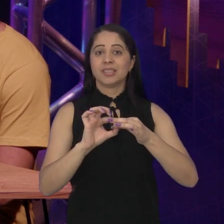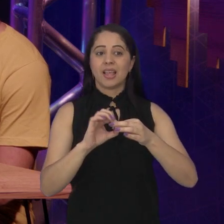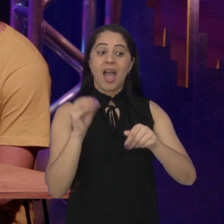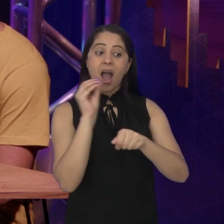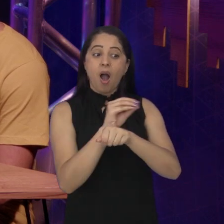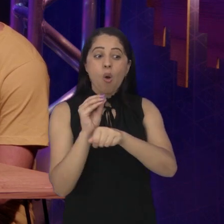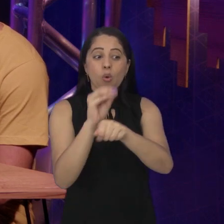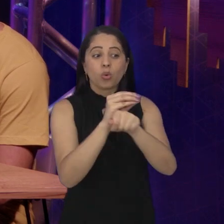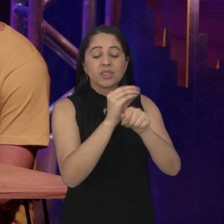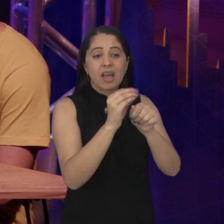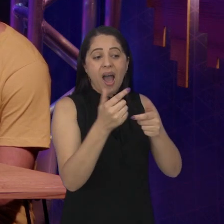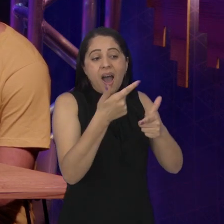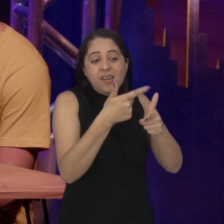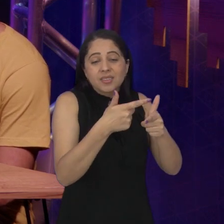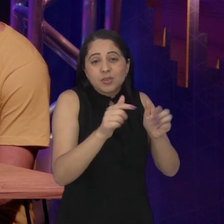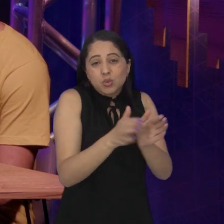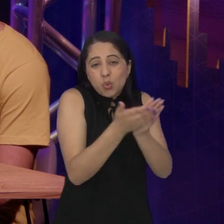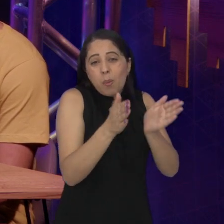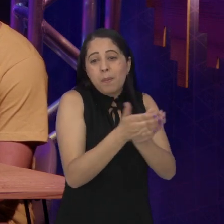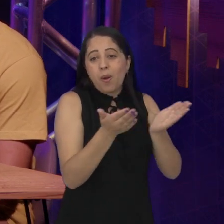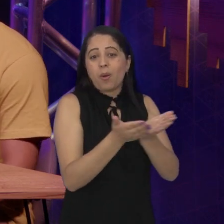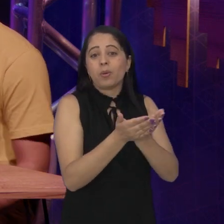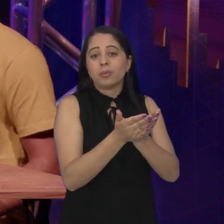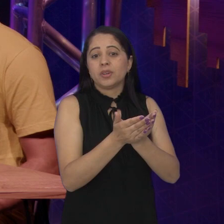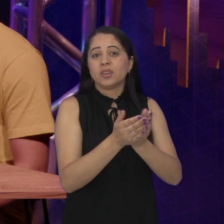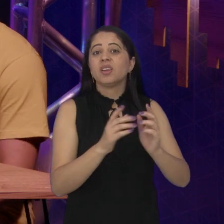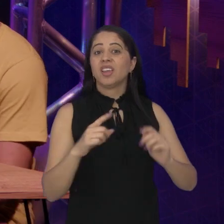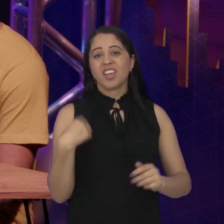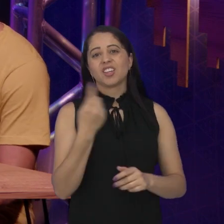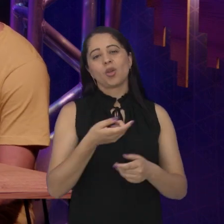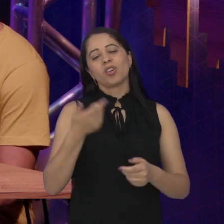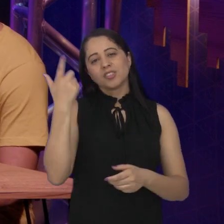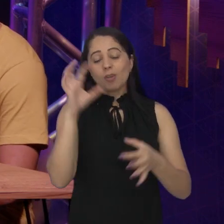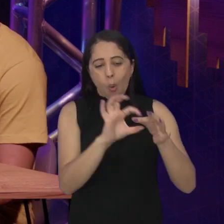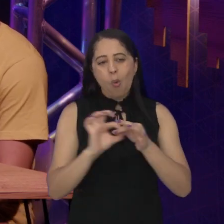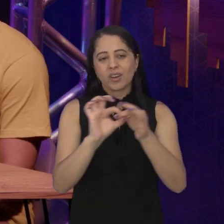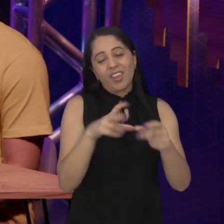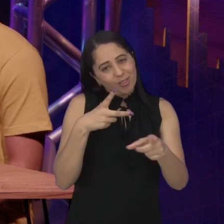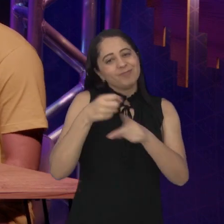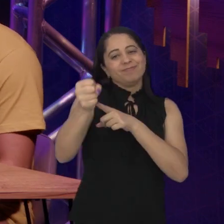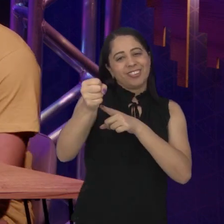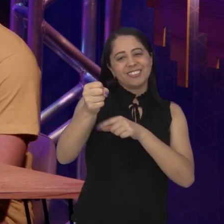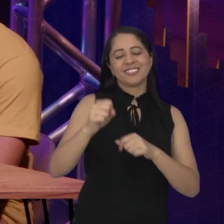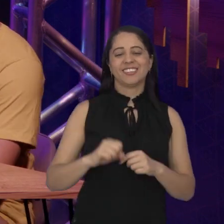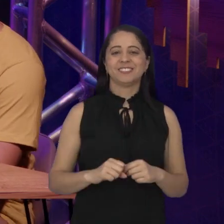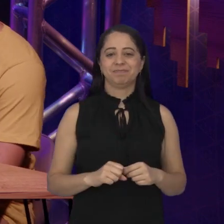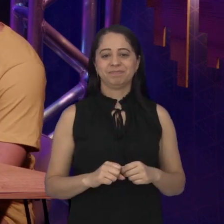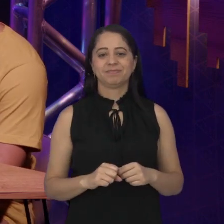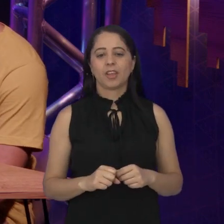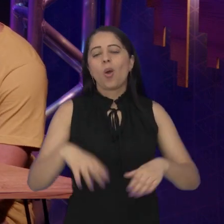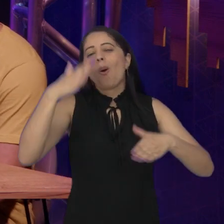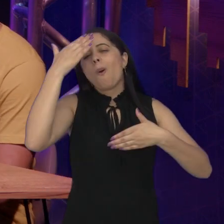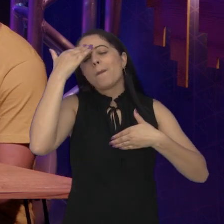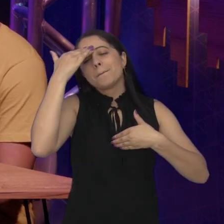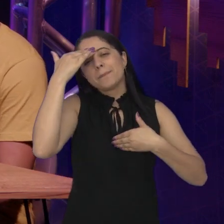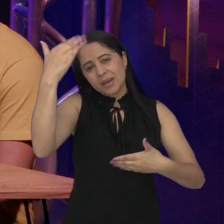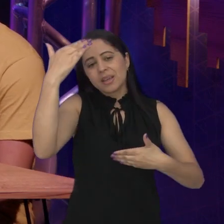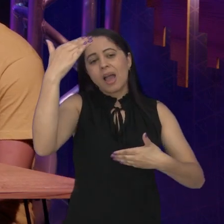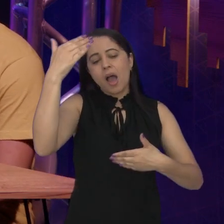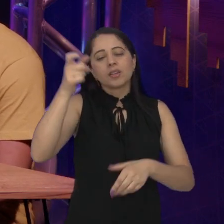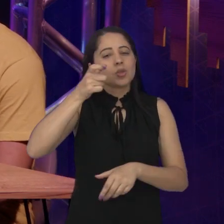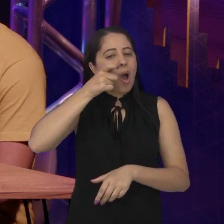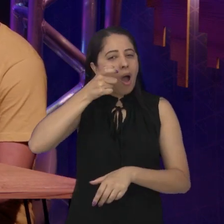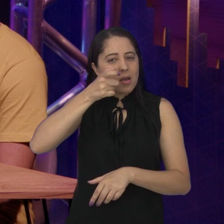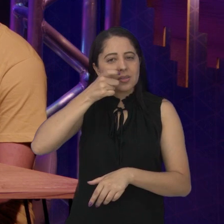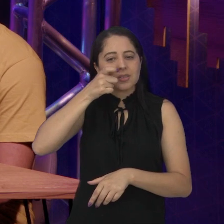a maioria. Então, se a gente se juntar, né? A gente consegue fazer a gente país consegue muito pagar top. mais boleto. É isso. Brincadeira. Gente, muito obrigada por assistirem.